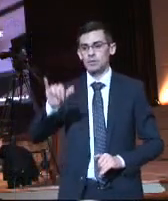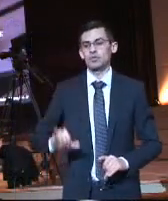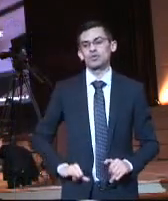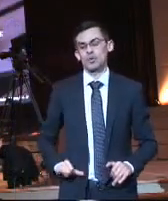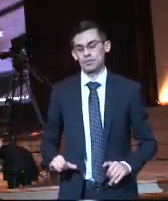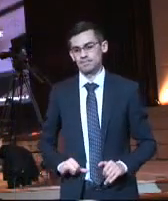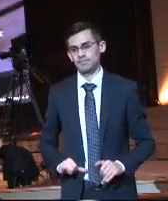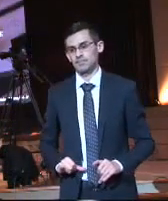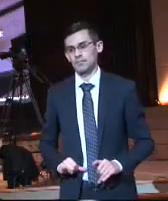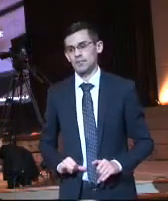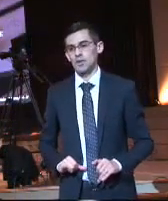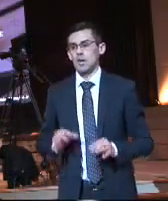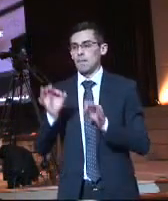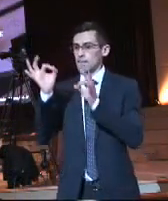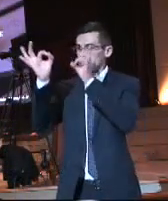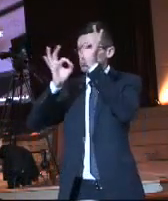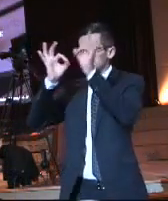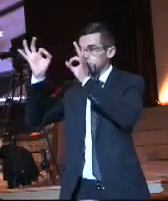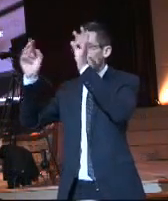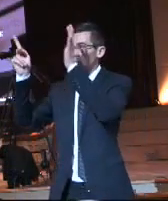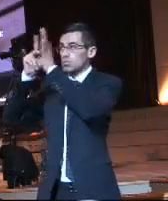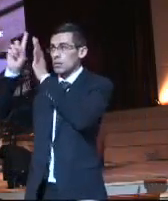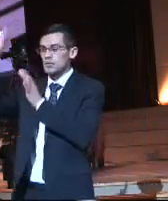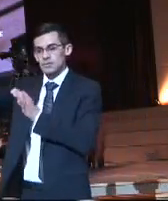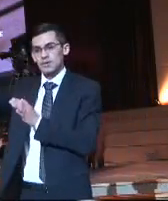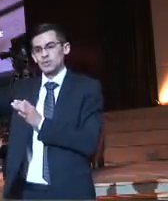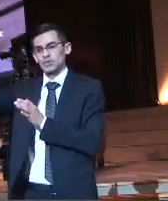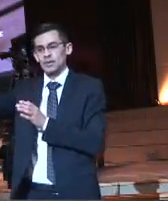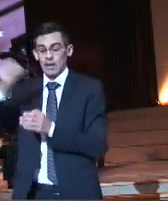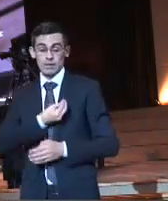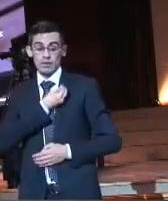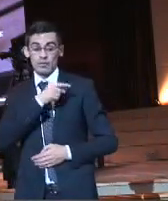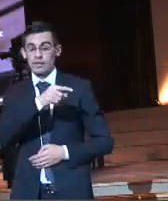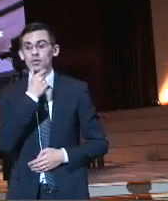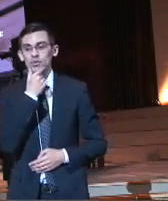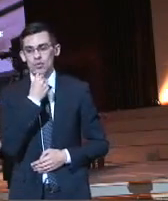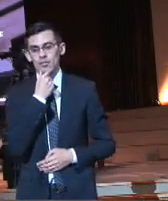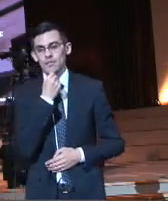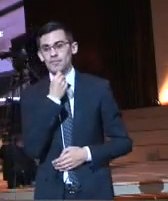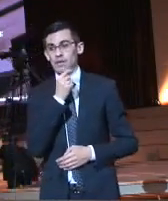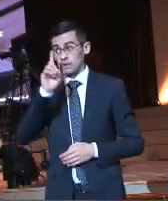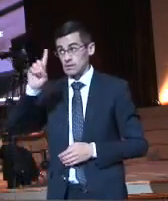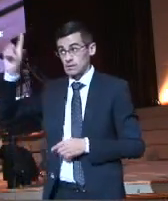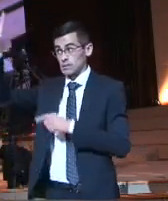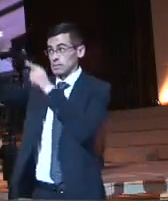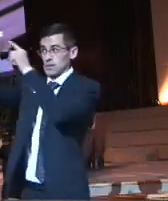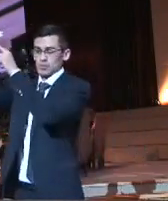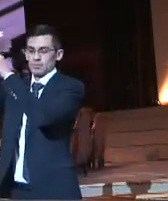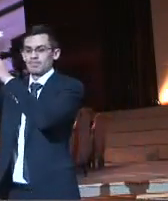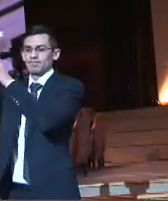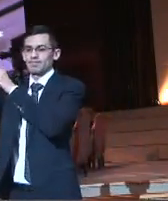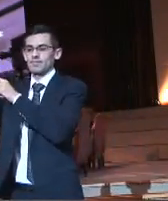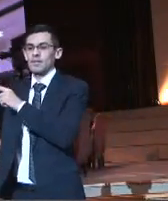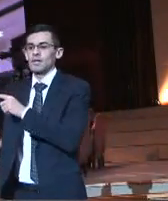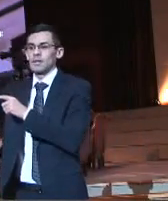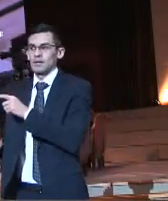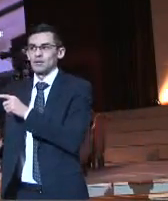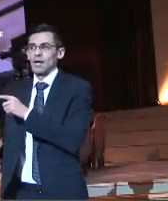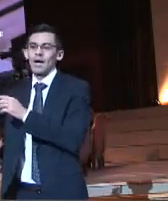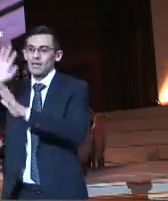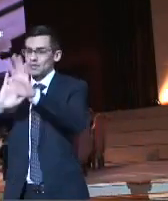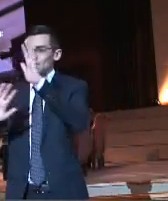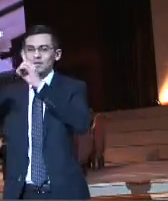tinha a ver com o seu plano e propósitos eternos. Na sua soberania, ele não